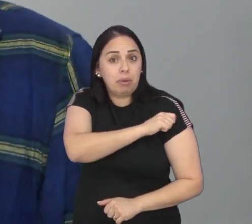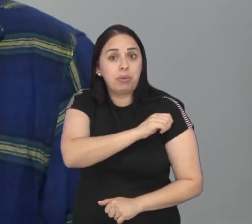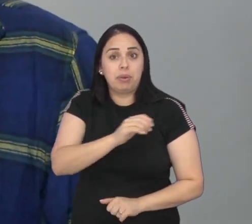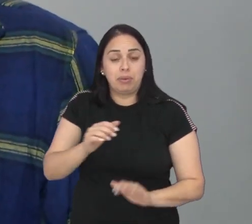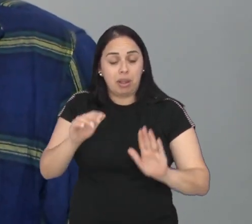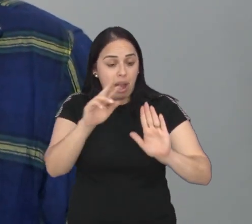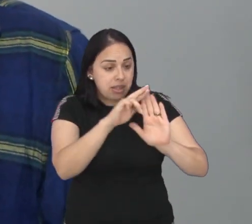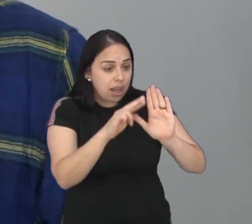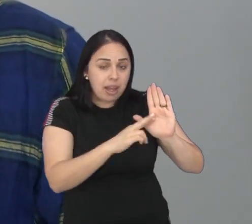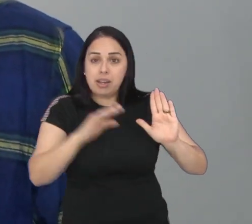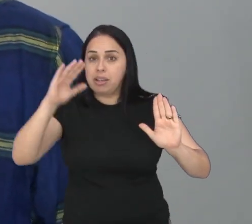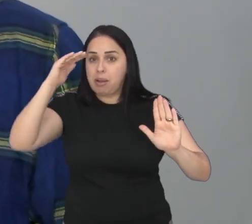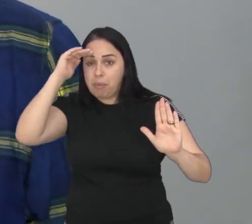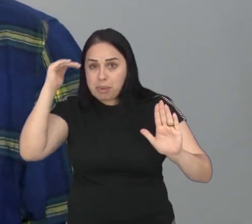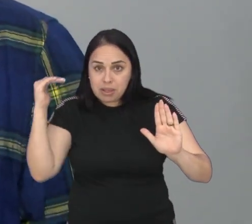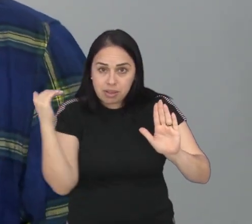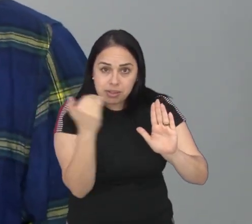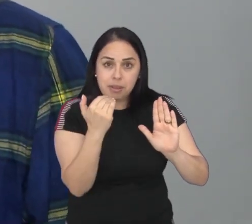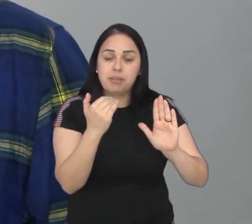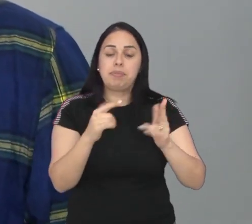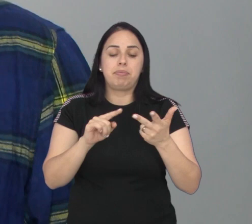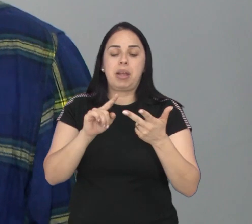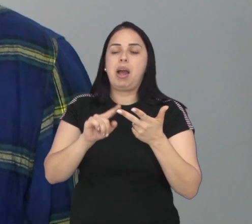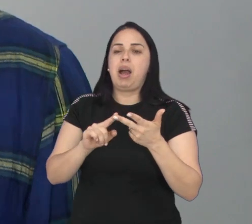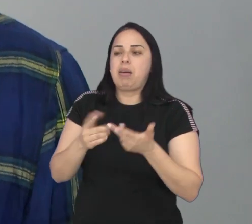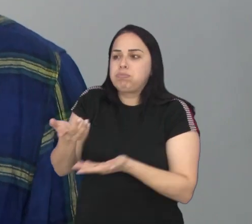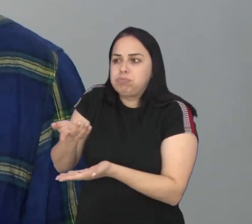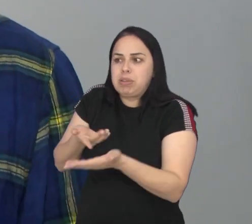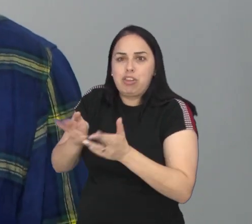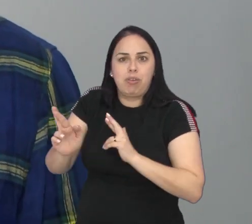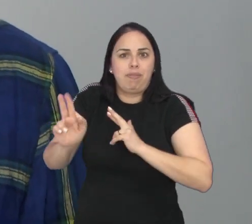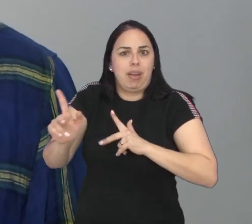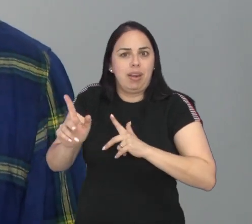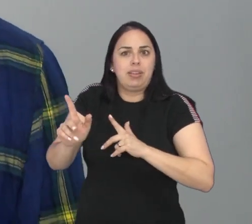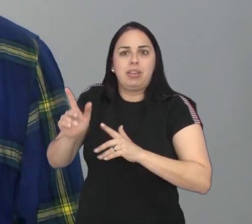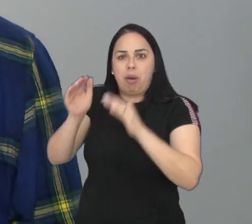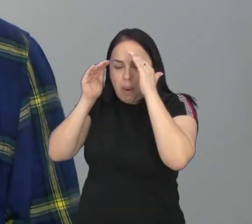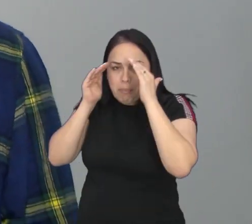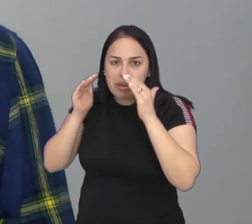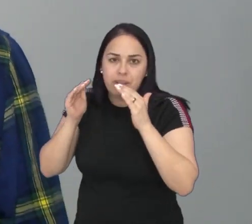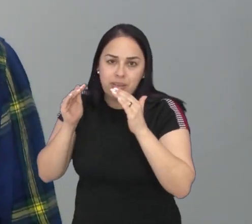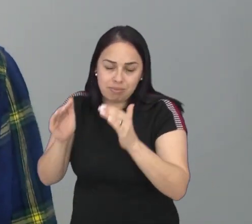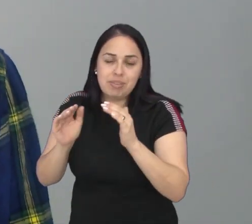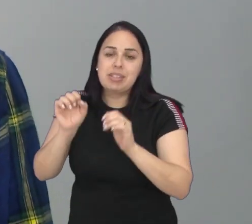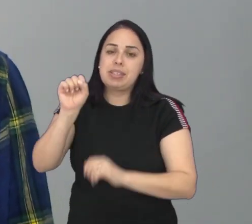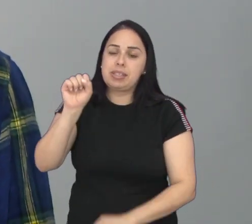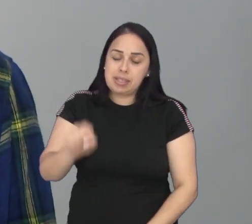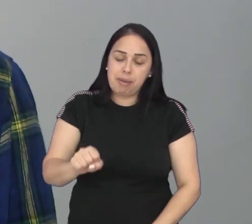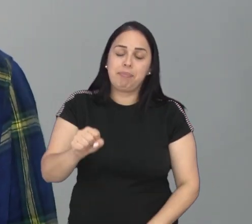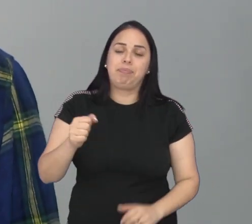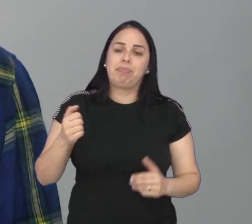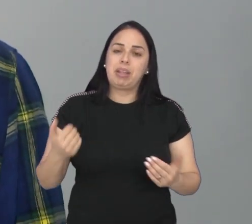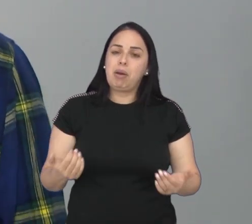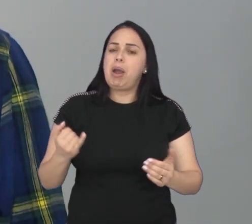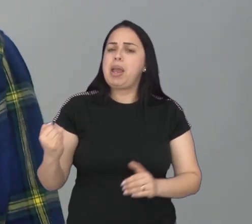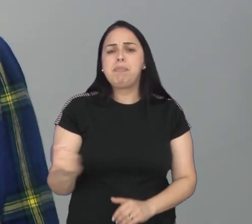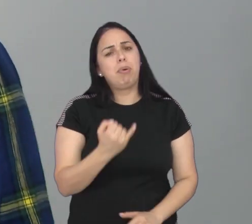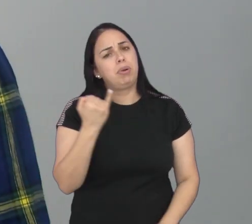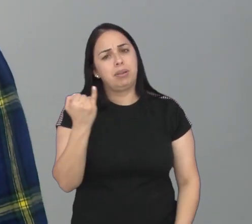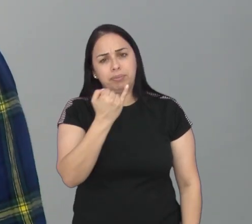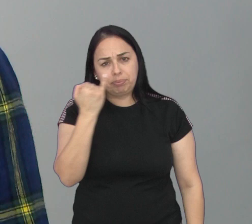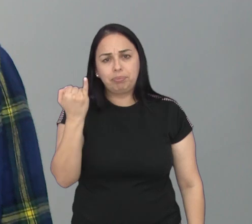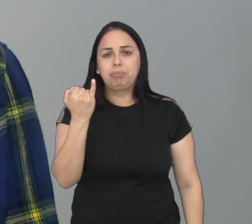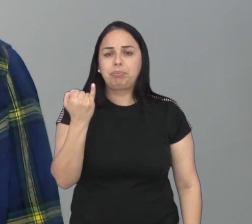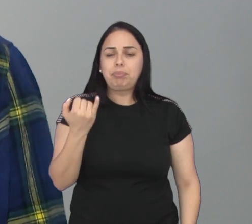aluno aprende a respeitar normas? Sim. Ele aprende a se comportar com o que é diferente? Sim. E numa sociedade mundial polarizada,